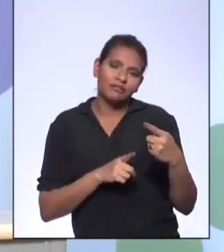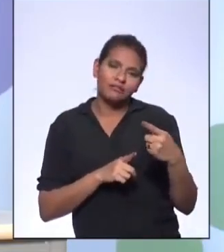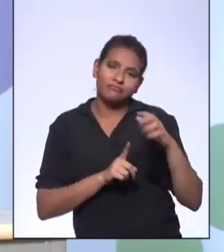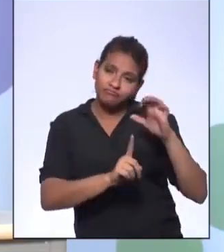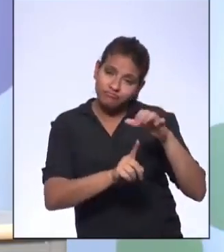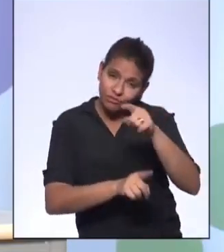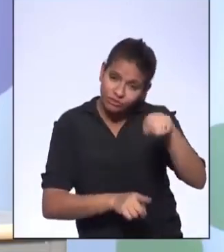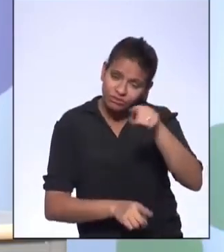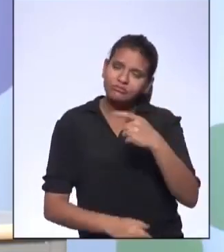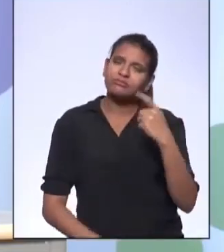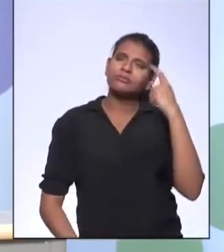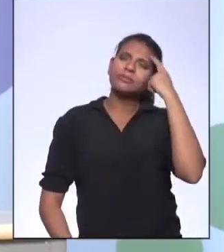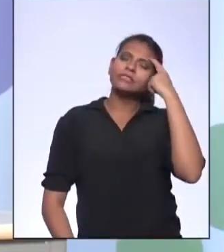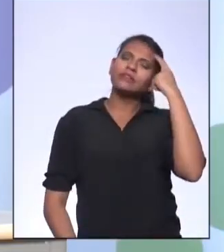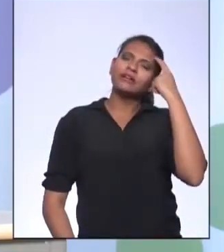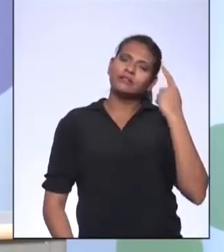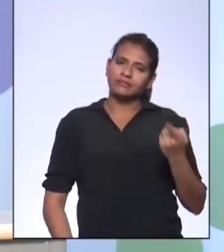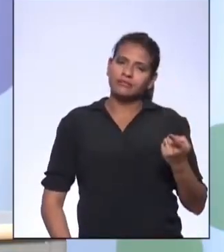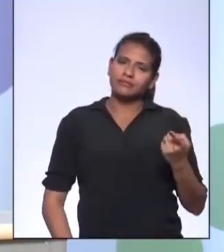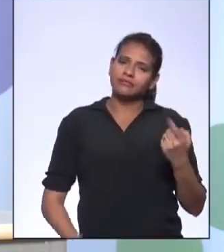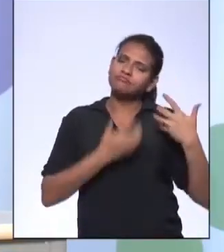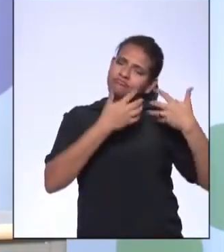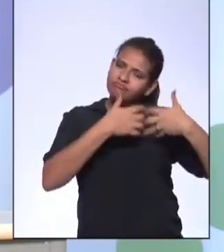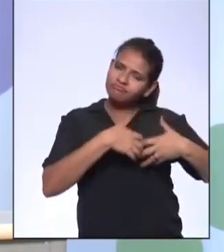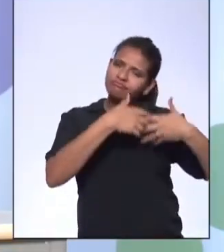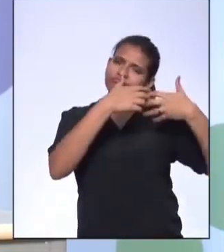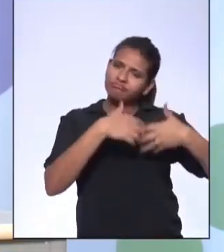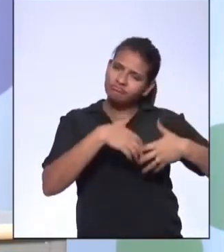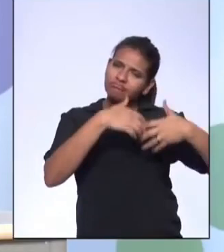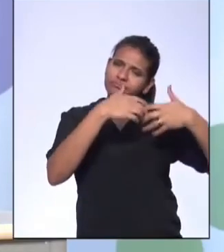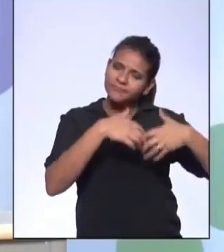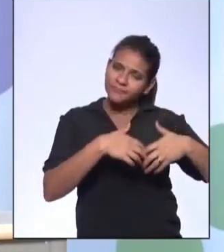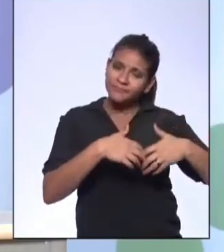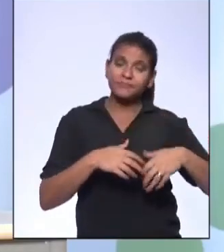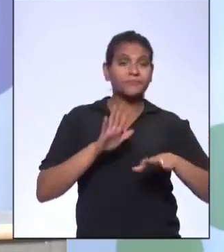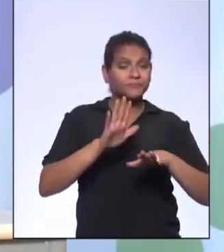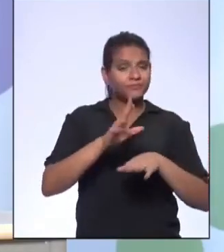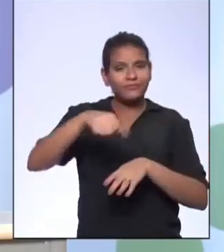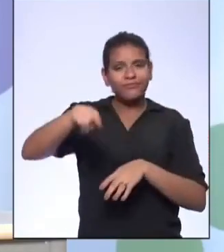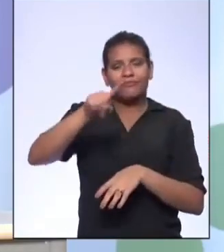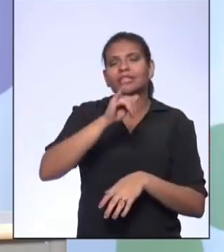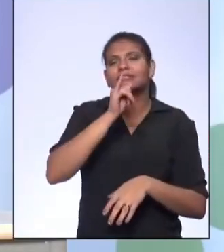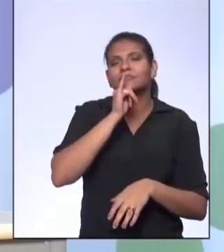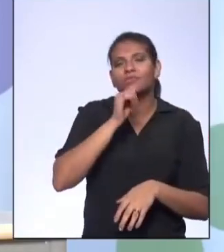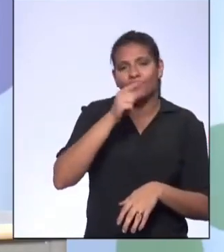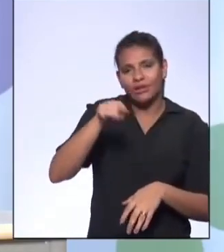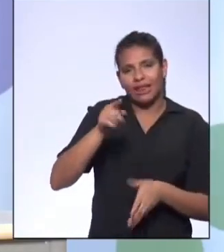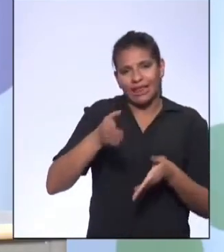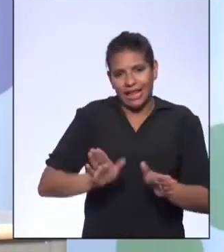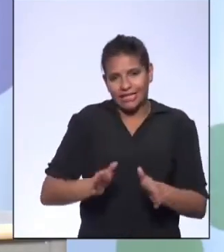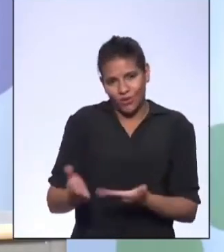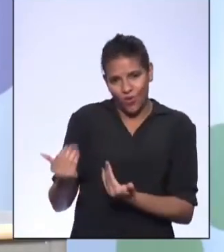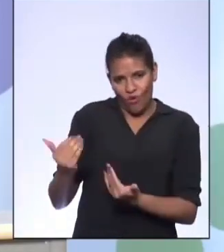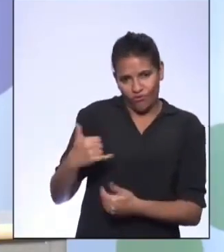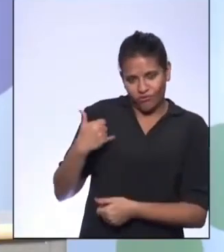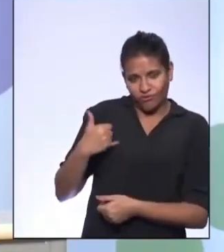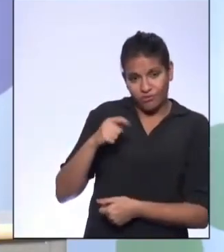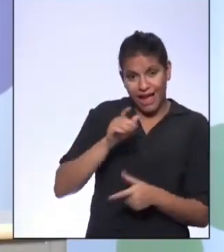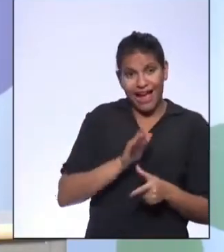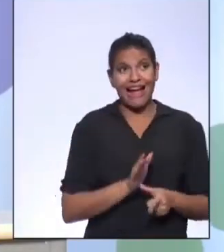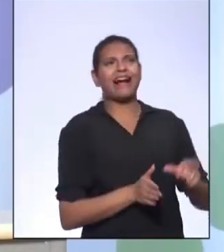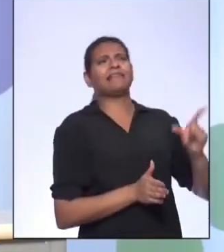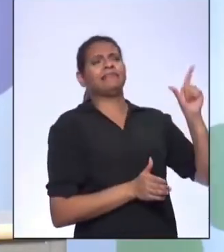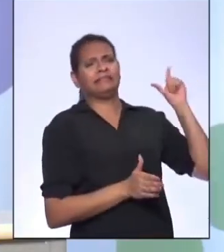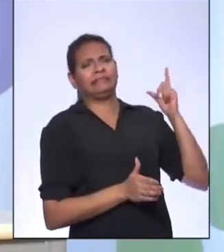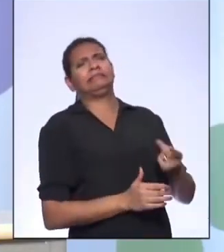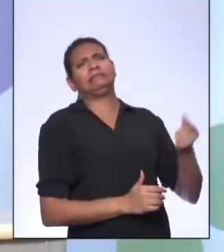dizer que vocês não pensam, vocês pensam bastante. É que antes de vocês nascerem, já tinha gente pensando também. E essas pessoas que estavam